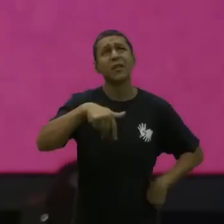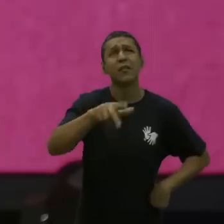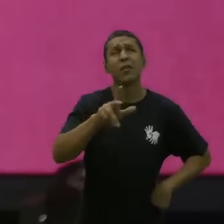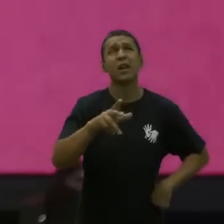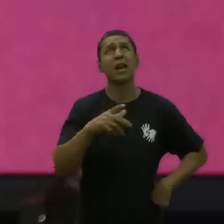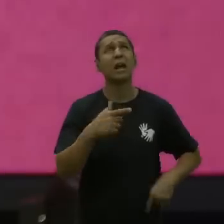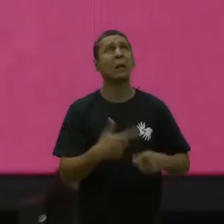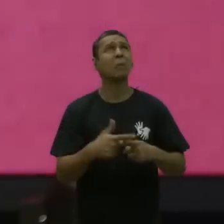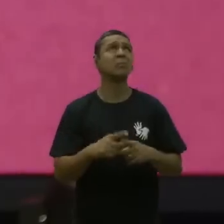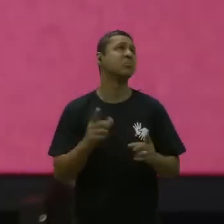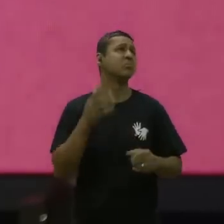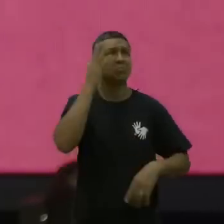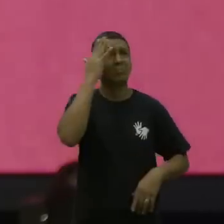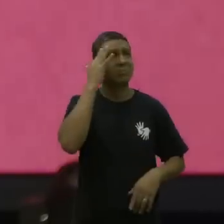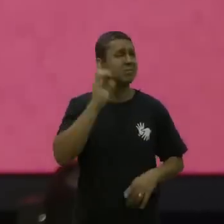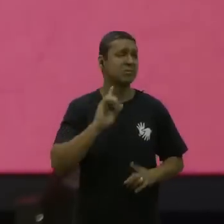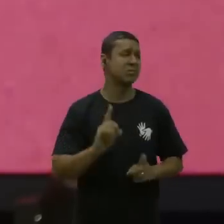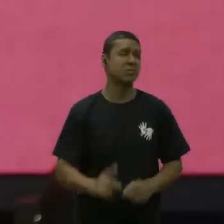nem porquê.